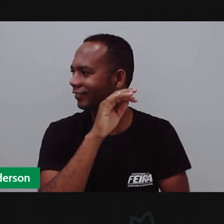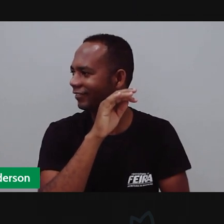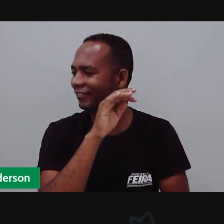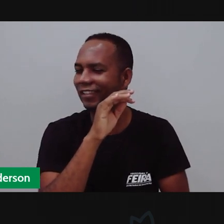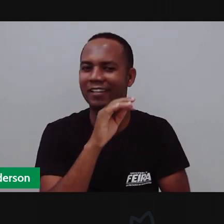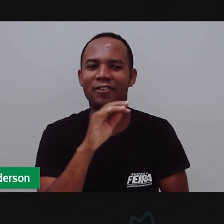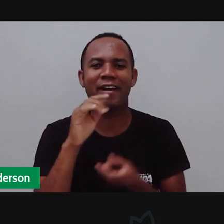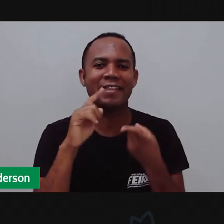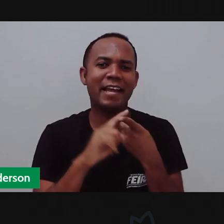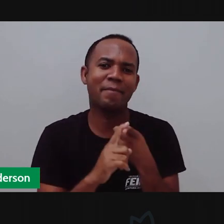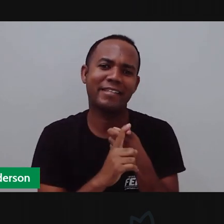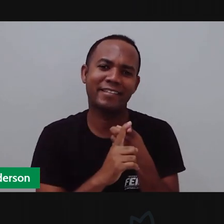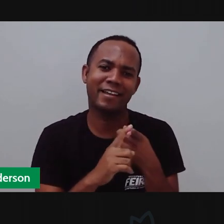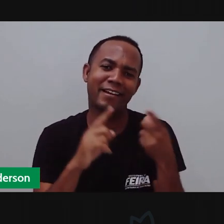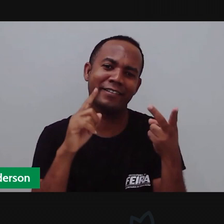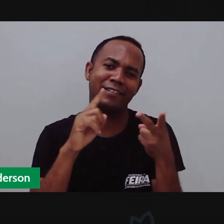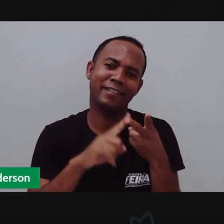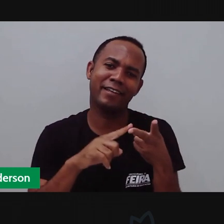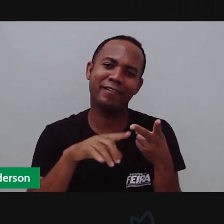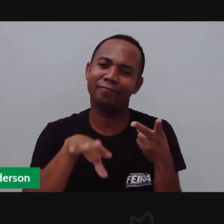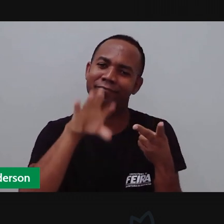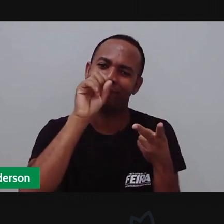errou!